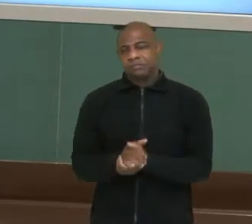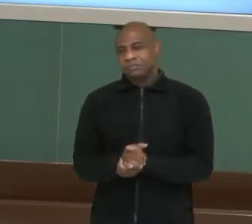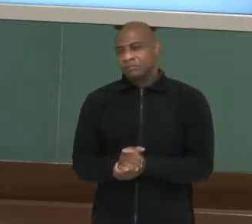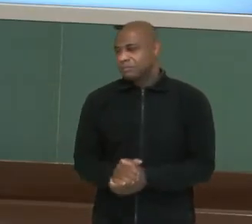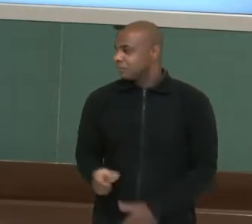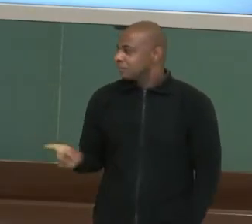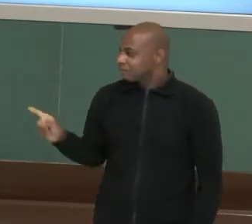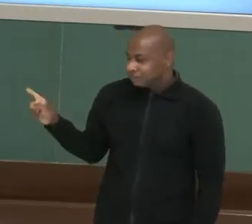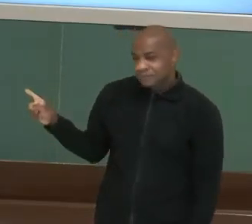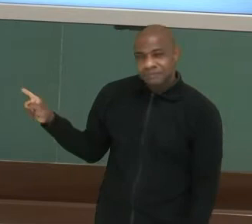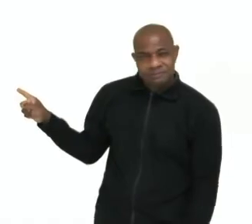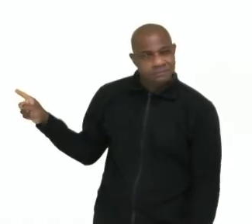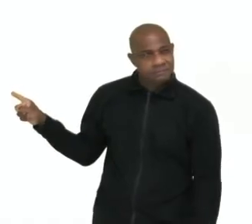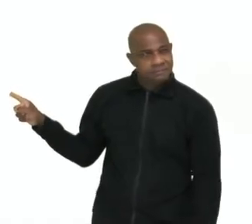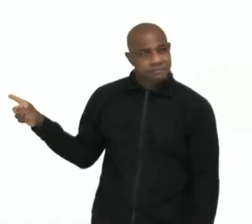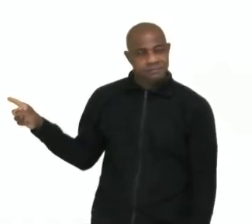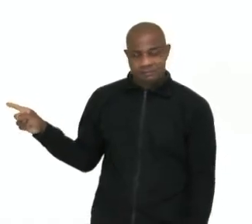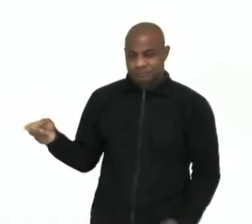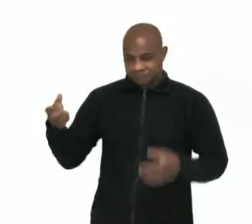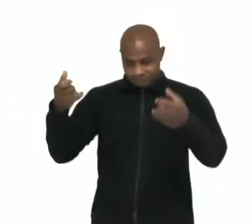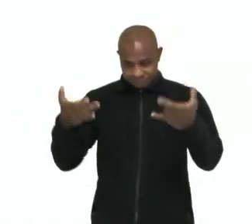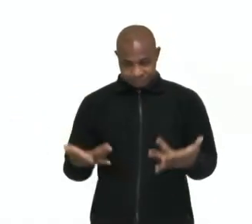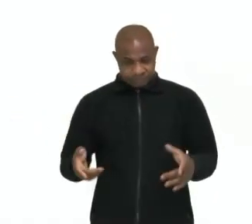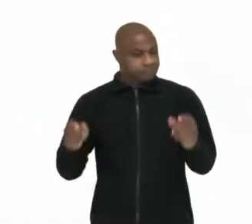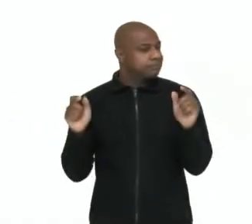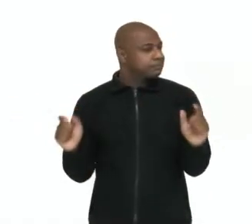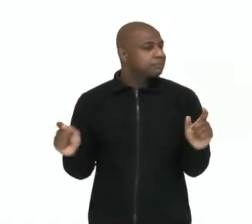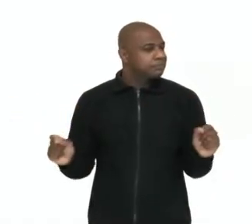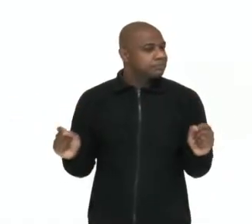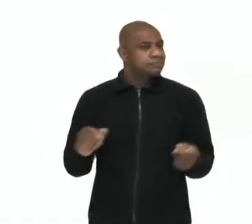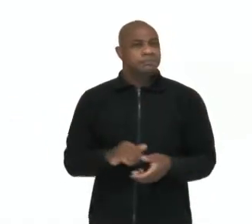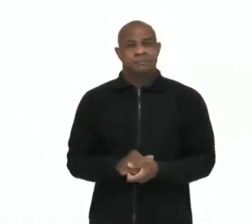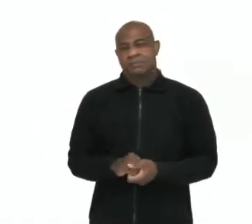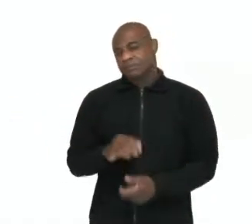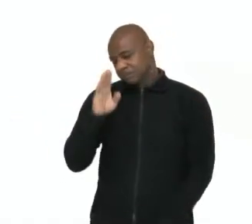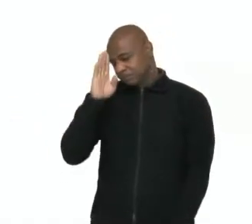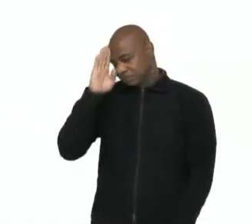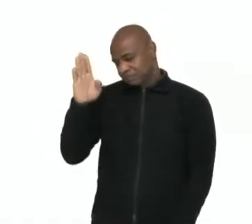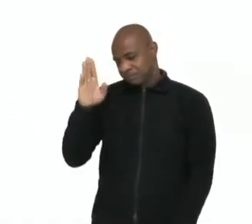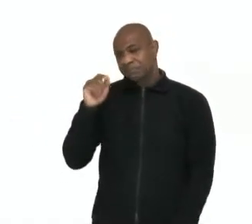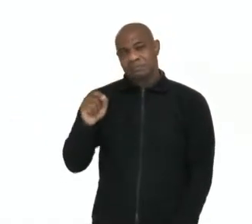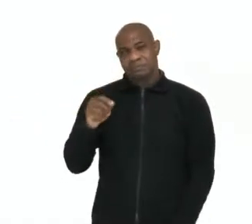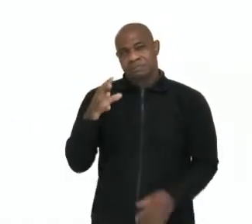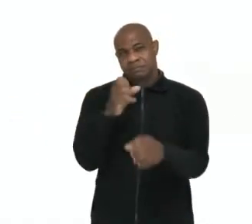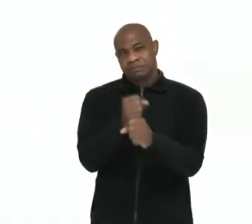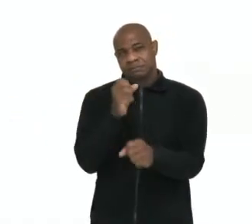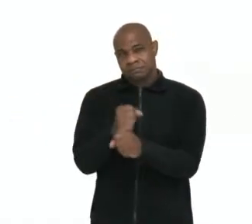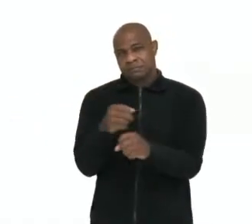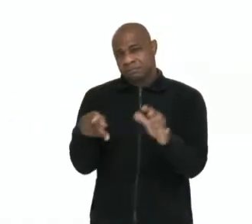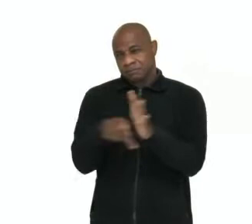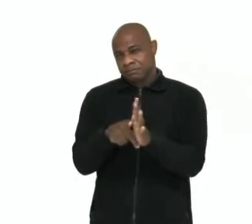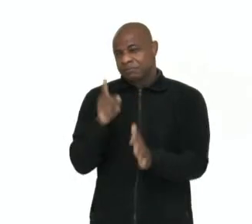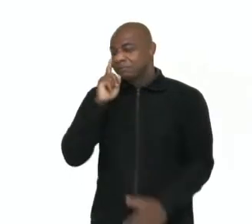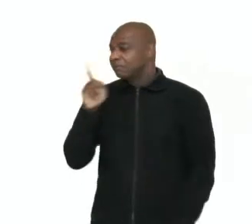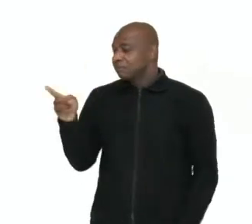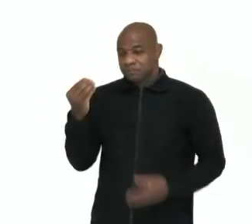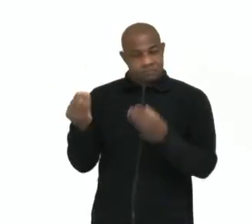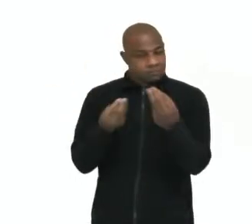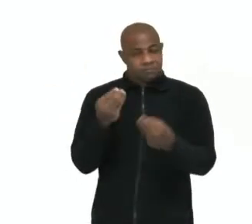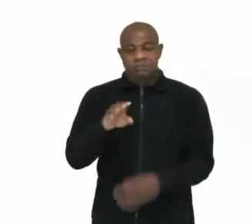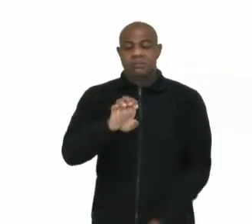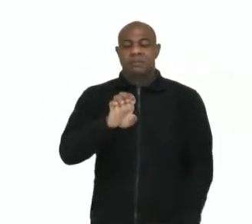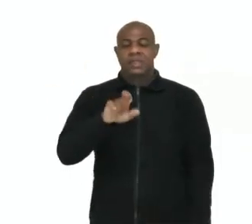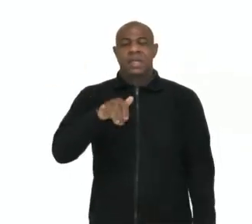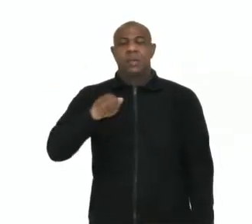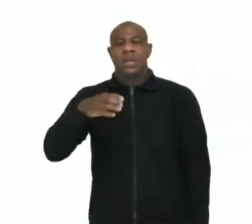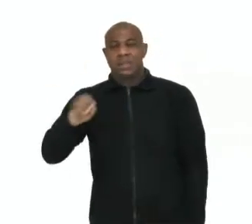nesta tela, ela está a principal equação da ondulatória. Nós chamamos